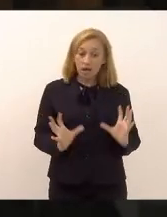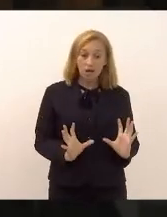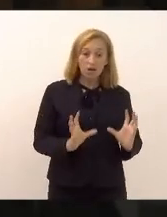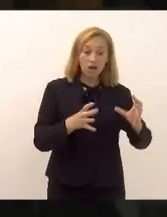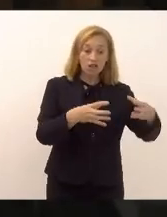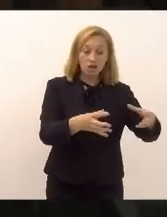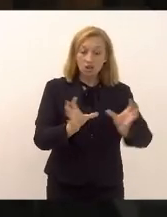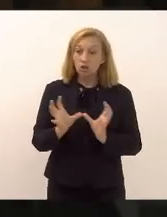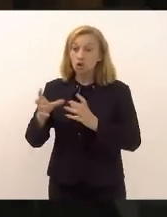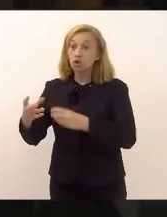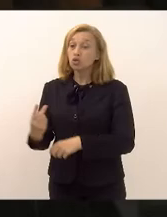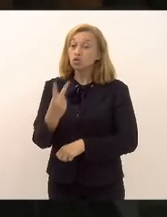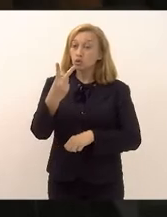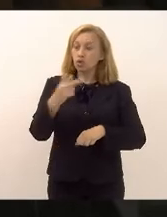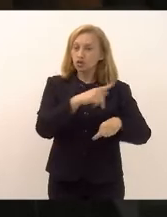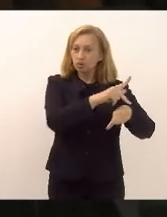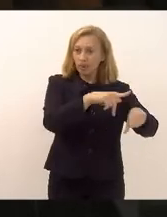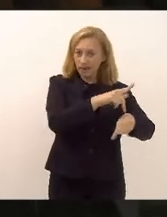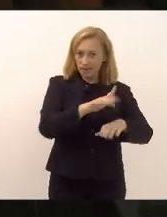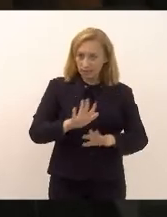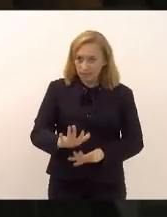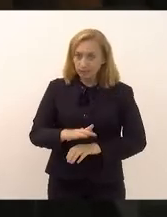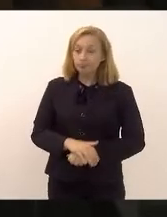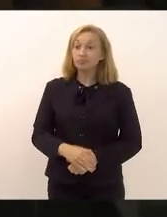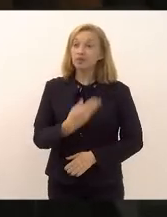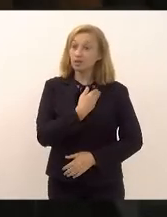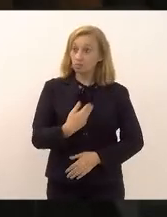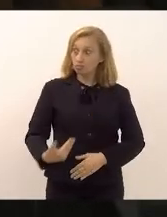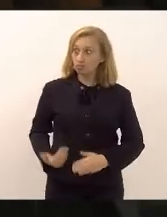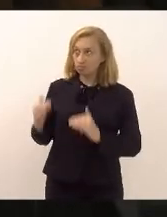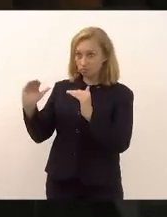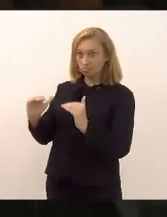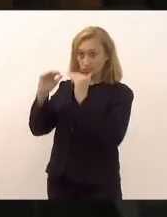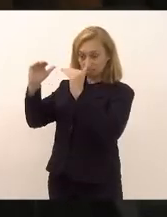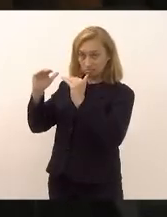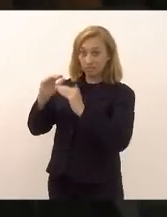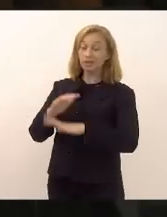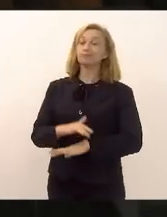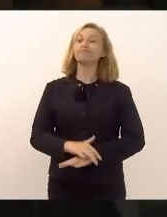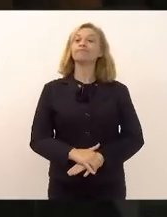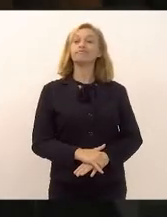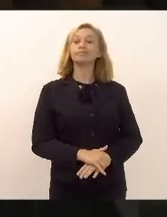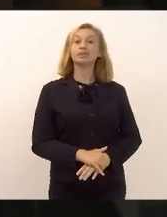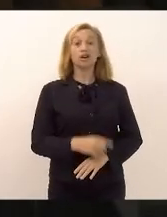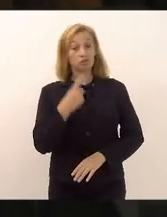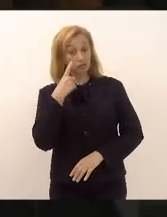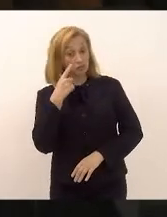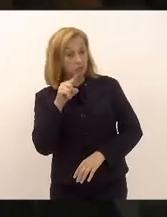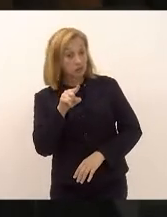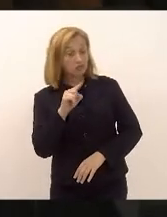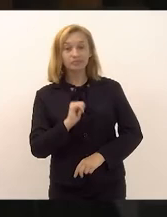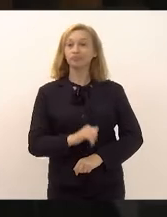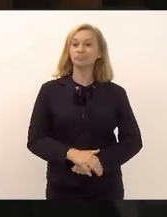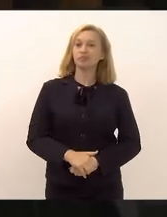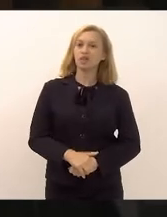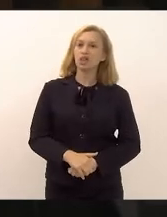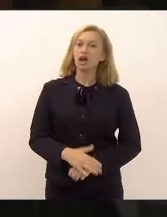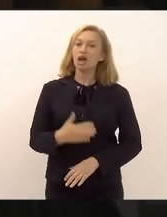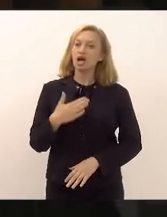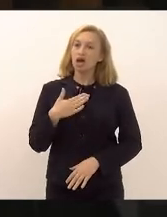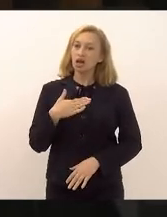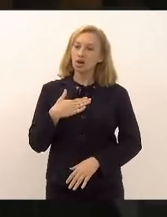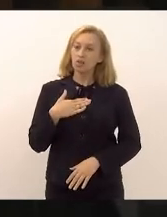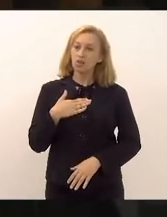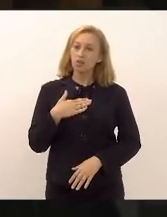países. Nesse litígio que o governador está promovendo, eu seria